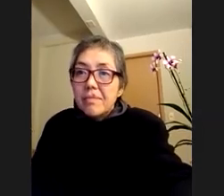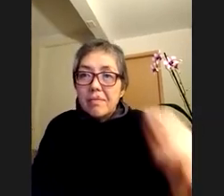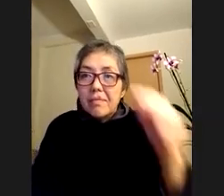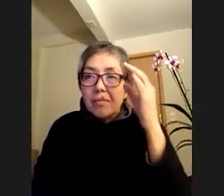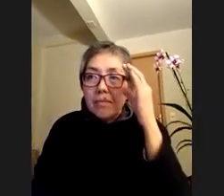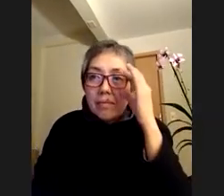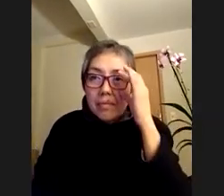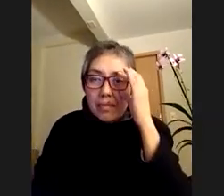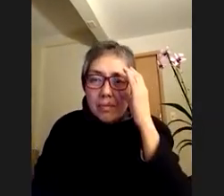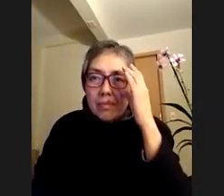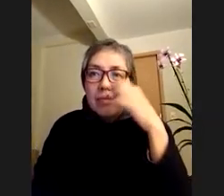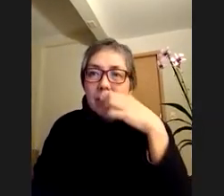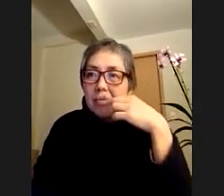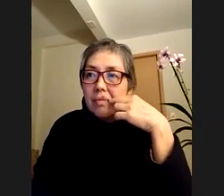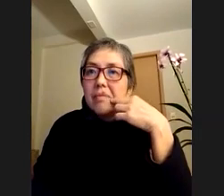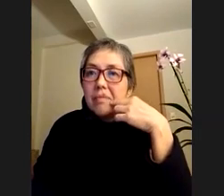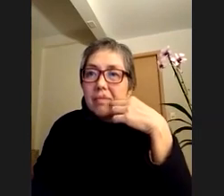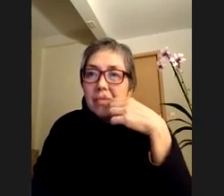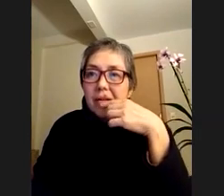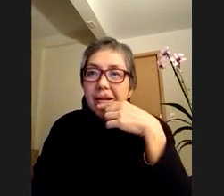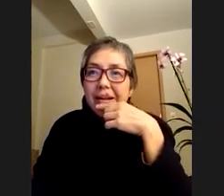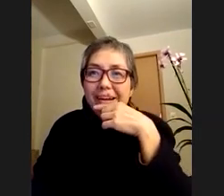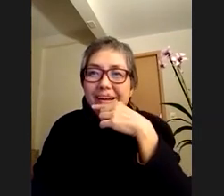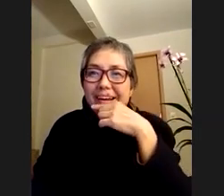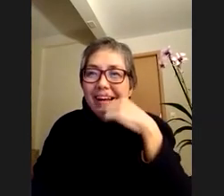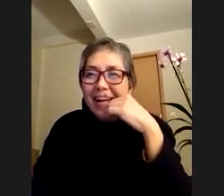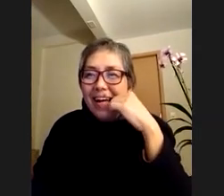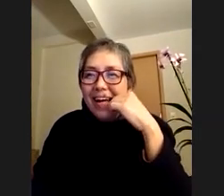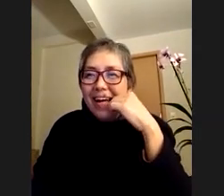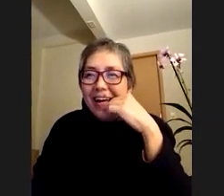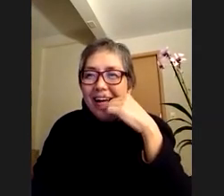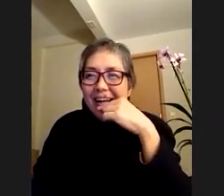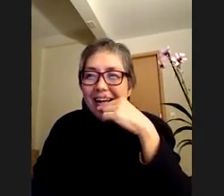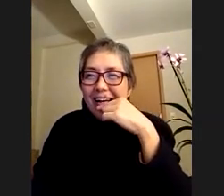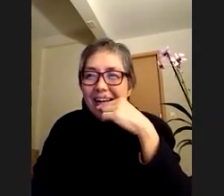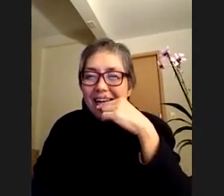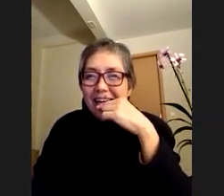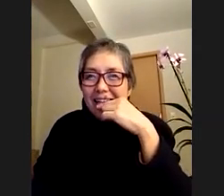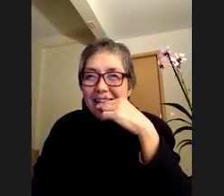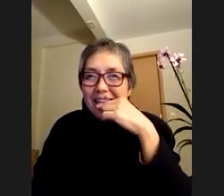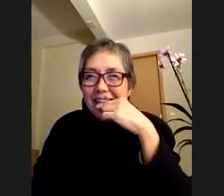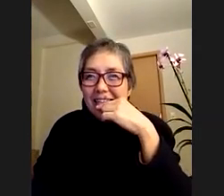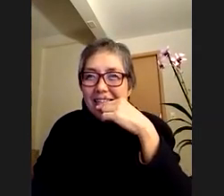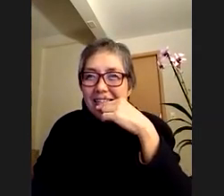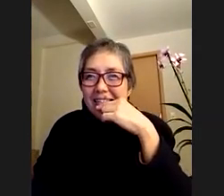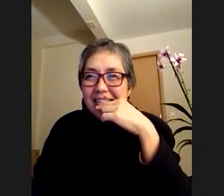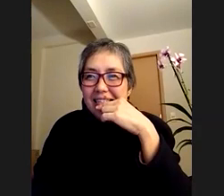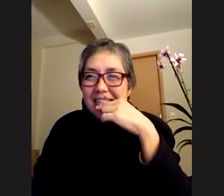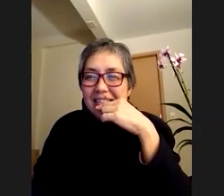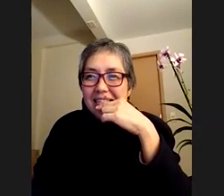uma pergunta até que meio polêmica, mas veio a calhar diante de todas as provocações que vocês três